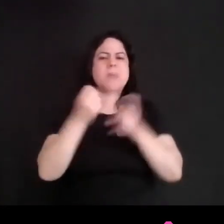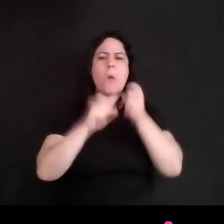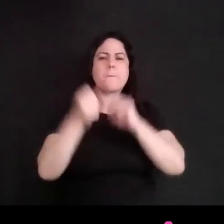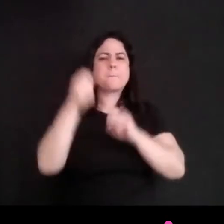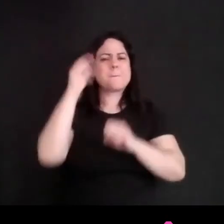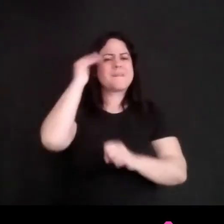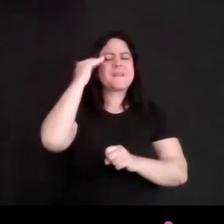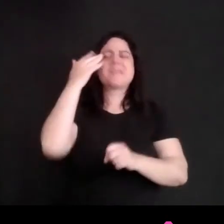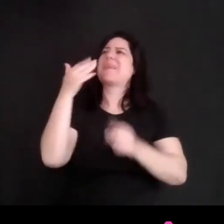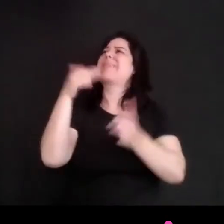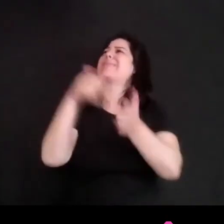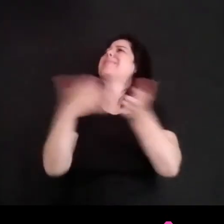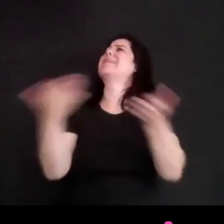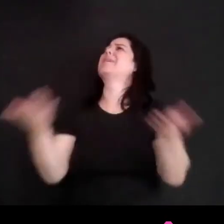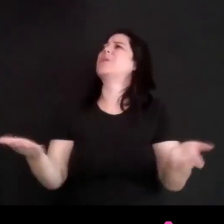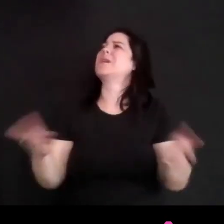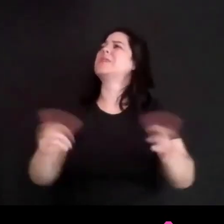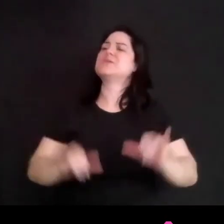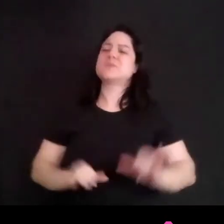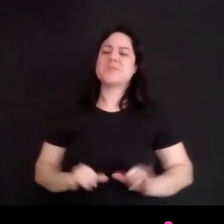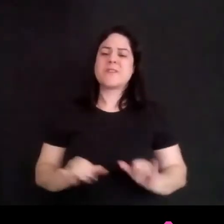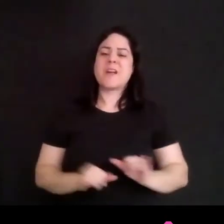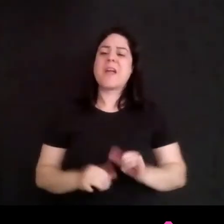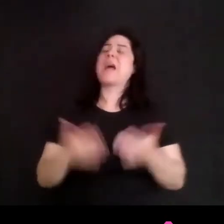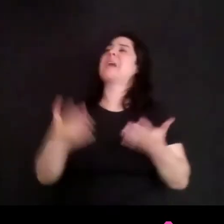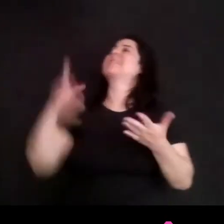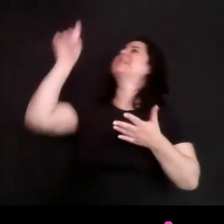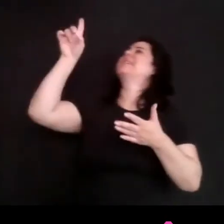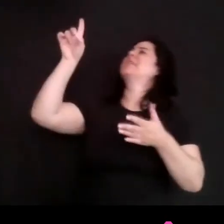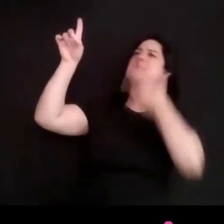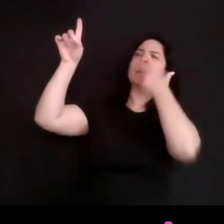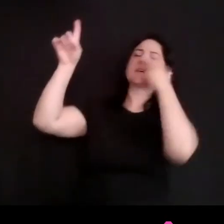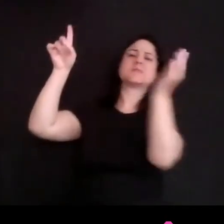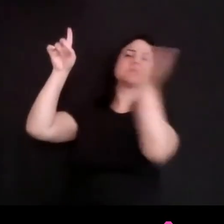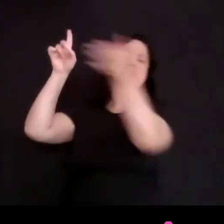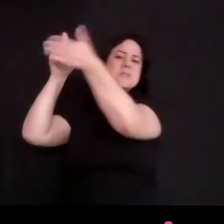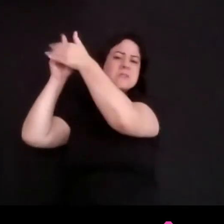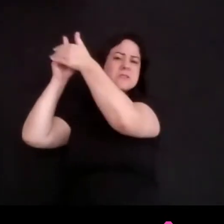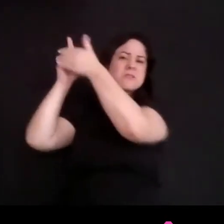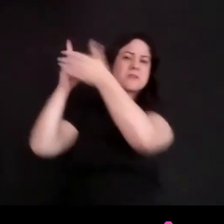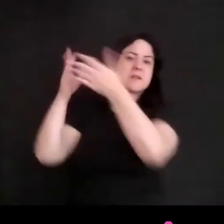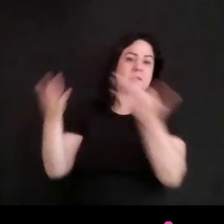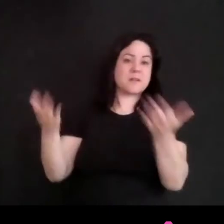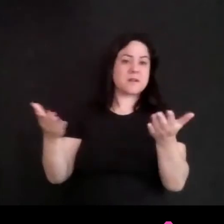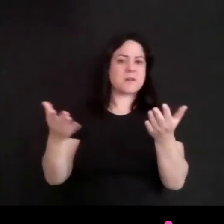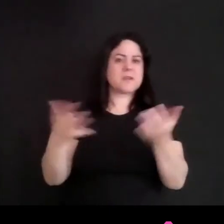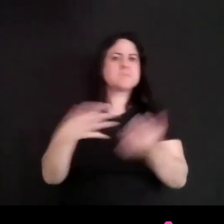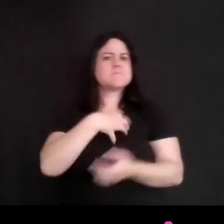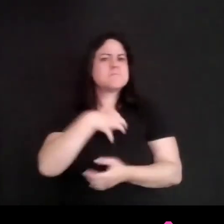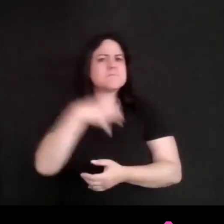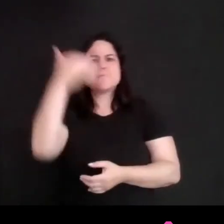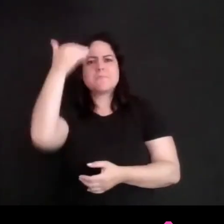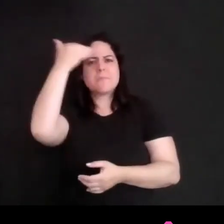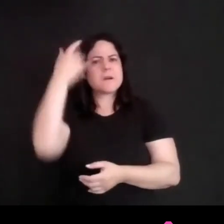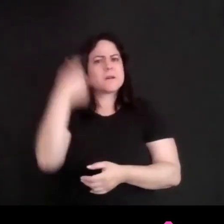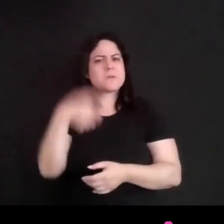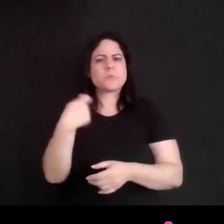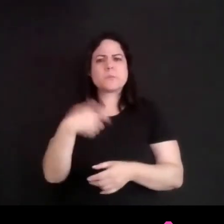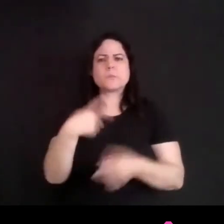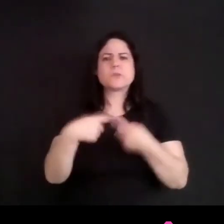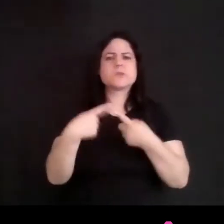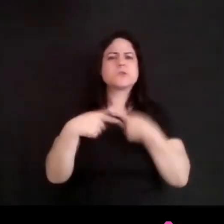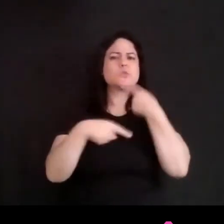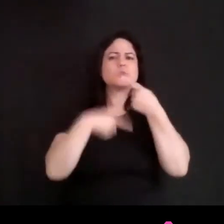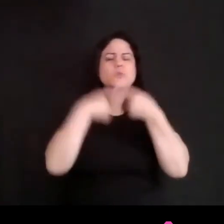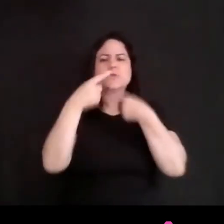Até quando, Senhor? Onde estás, Senhor? Faz parte. Você não precisa se sentir culpado porque está com dúvida,